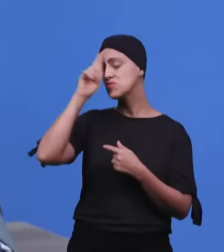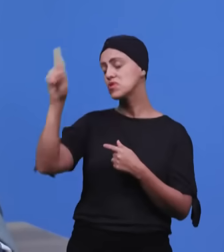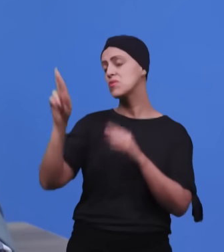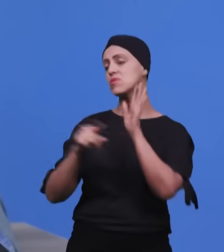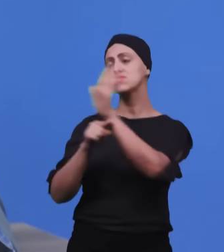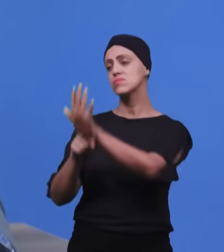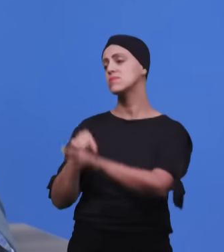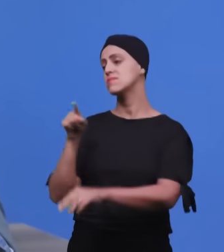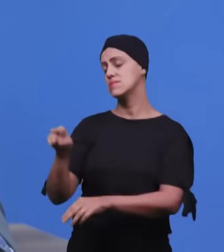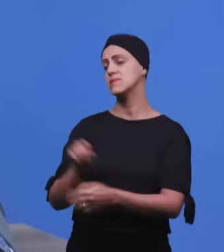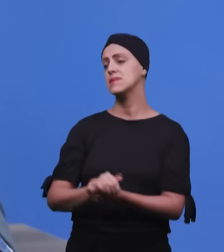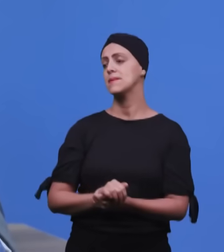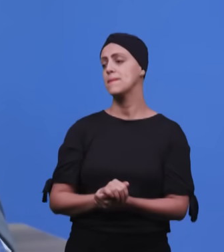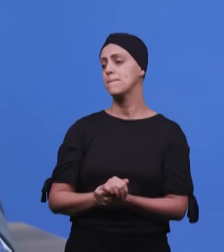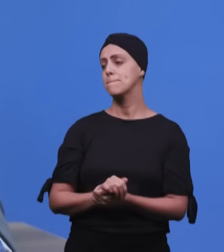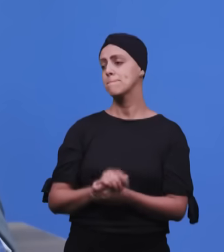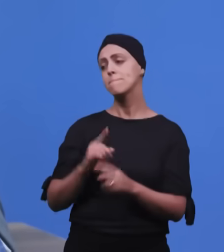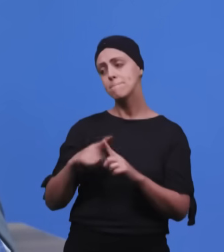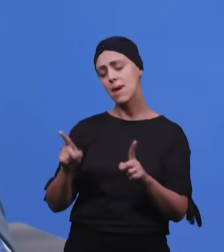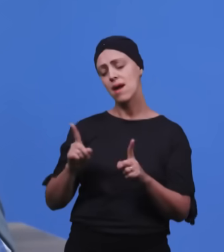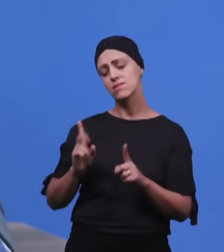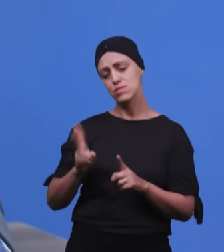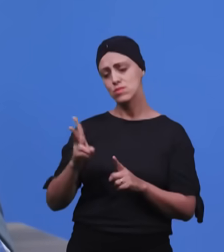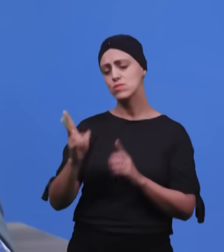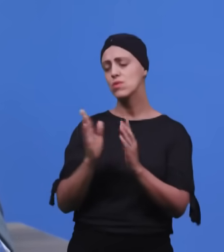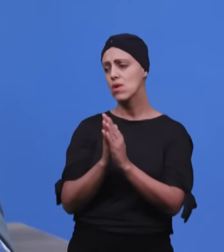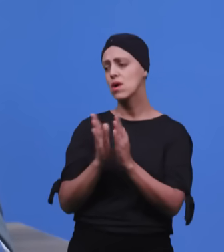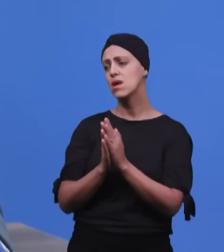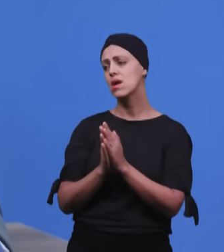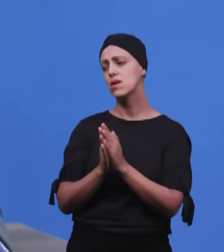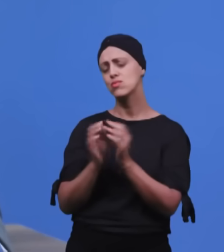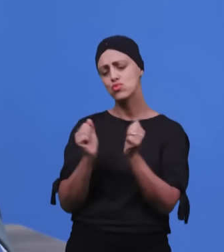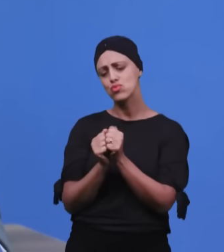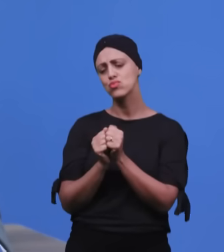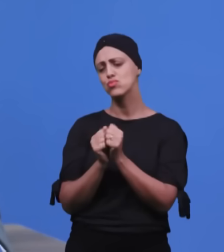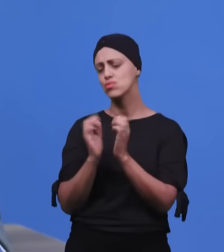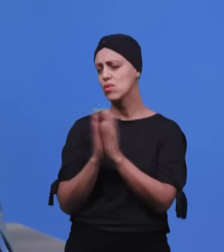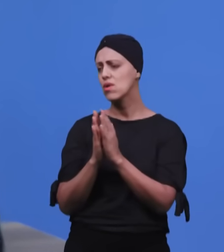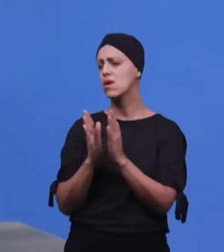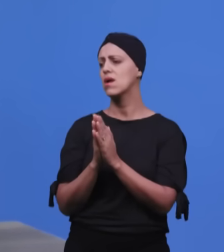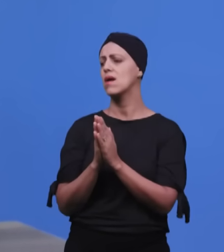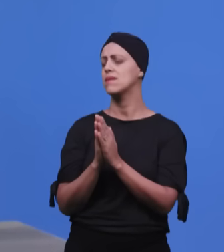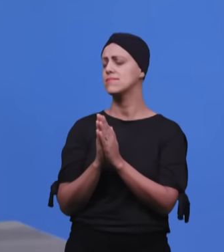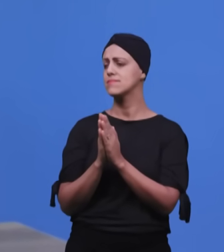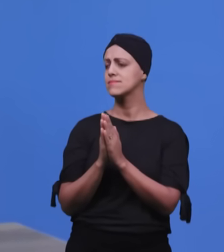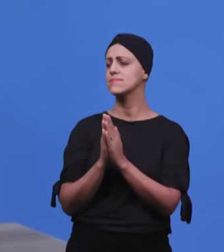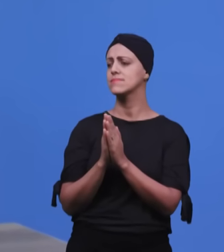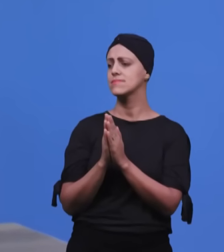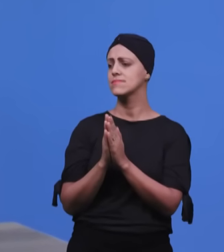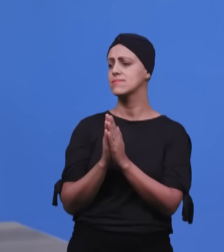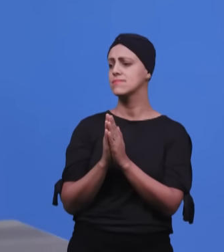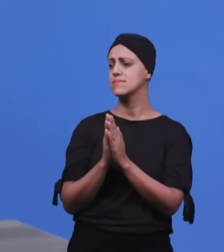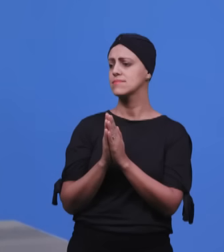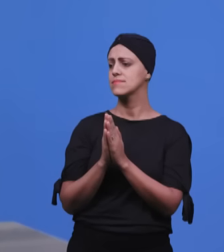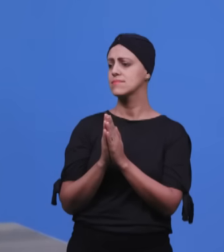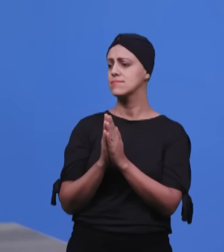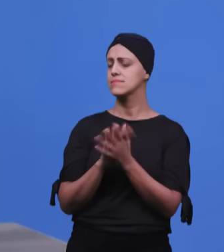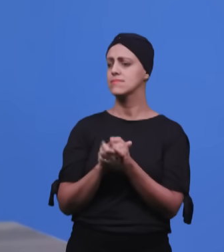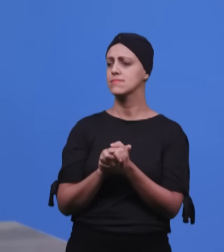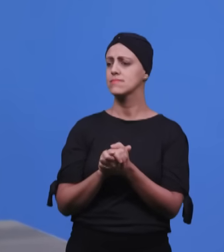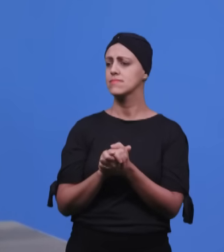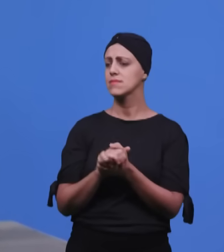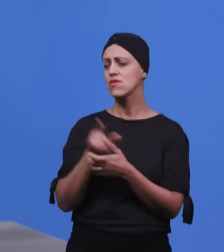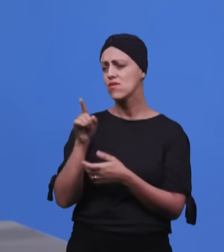abrir as portas mas continua orando vou morar e coloca diante do Senhor paga